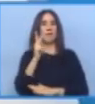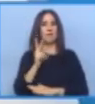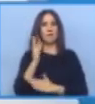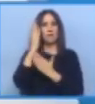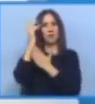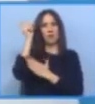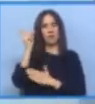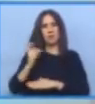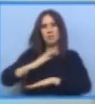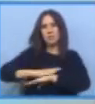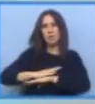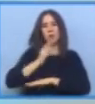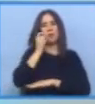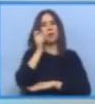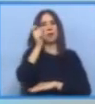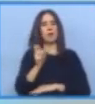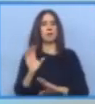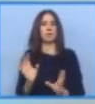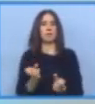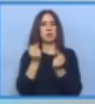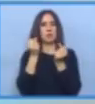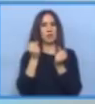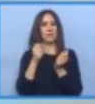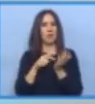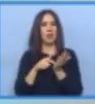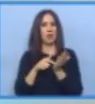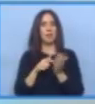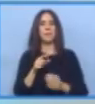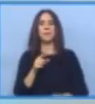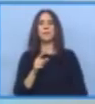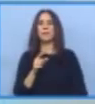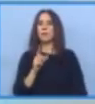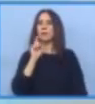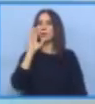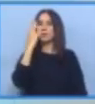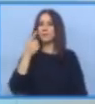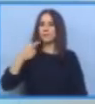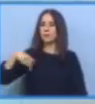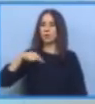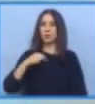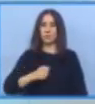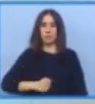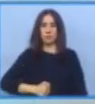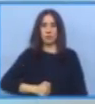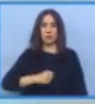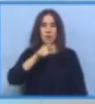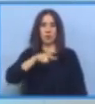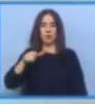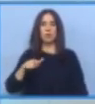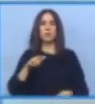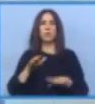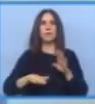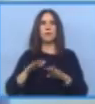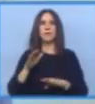portanto, ele é o Messias. Ele faz esta leitura. E isto é um aspecto muito importante para nós, os católicos, que às vezes têm